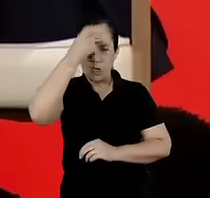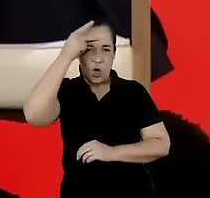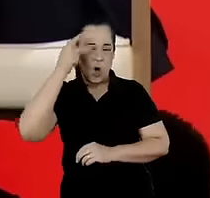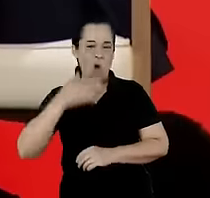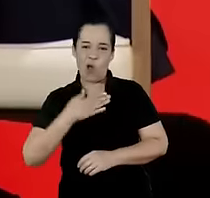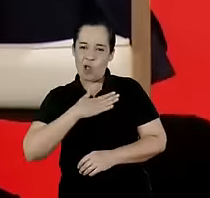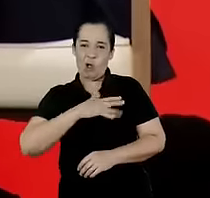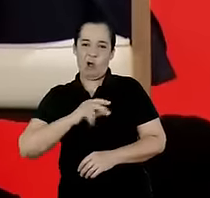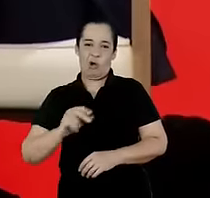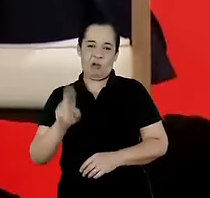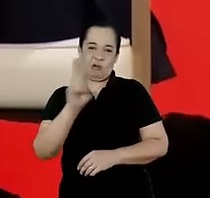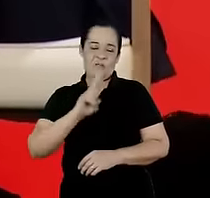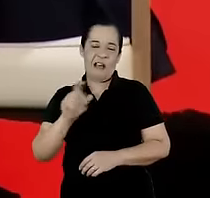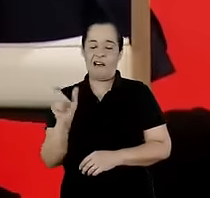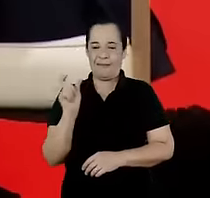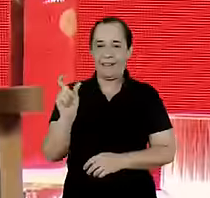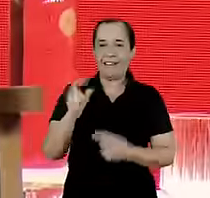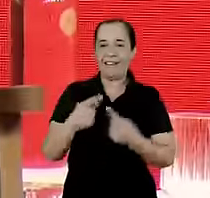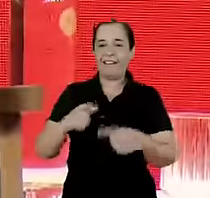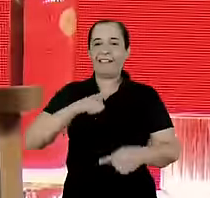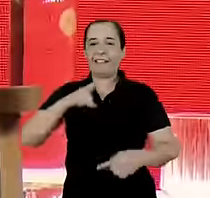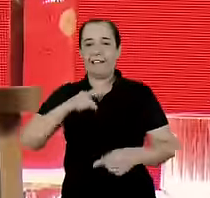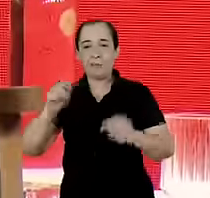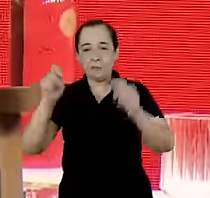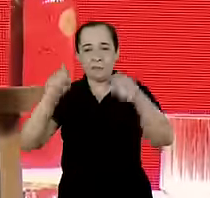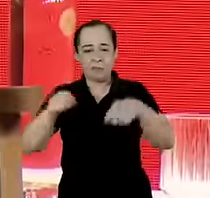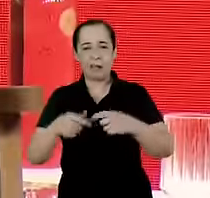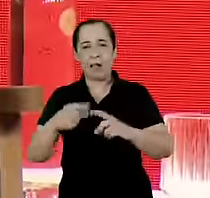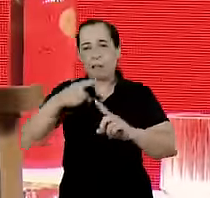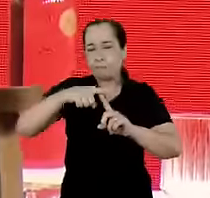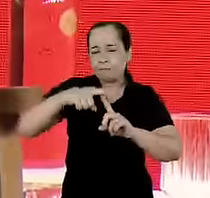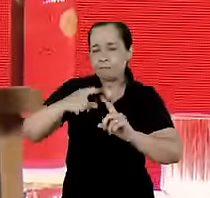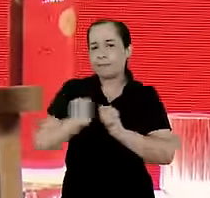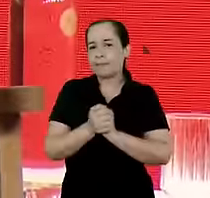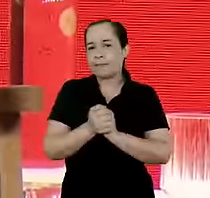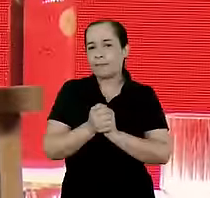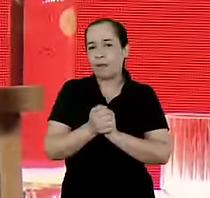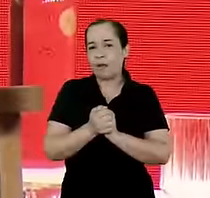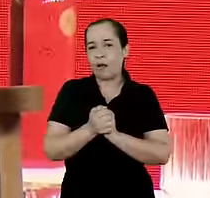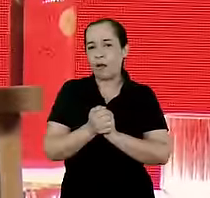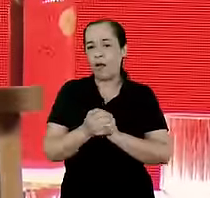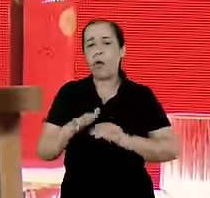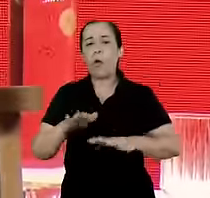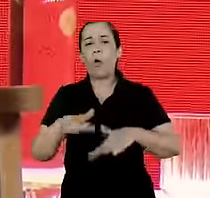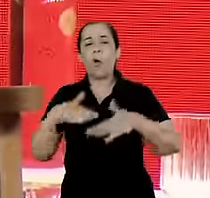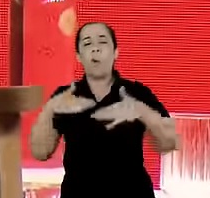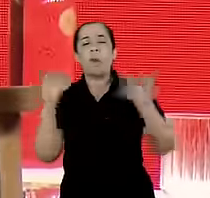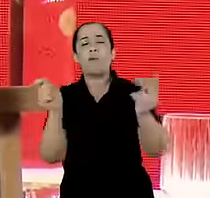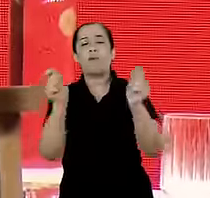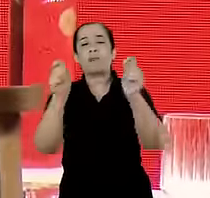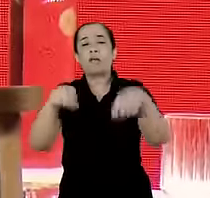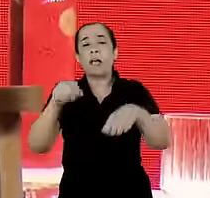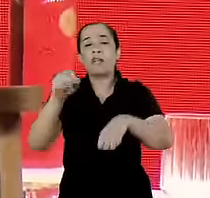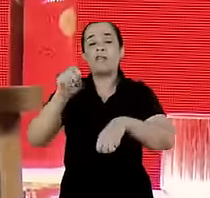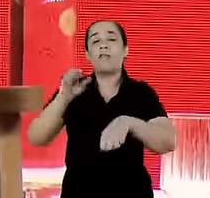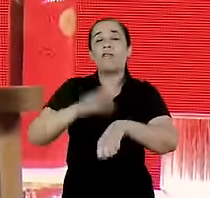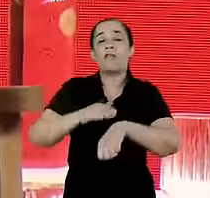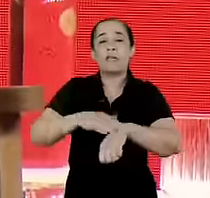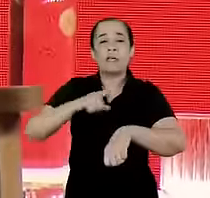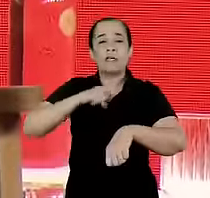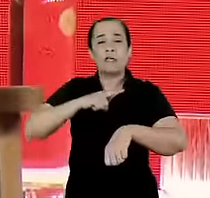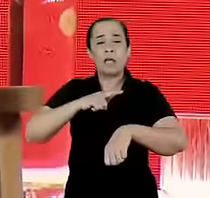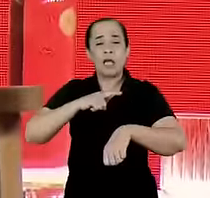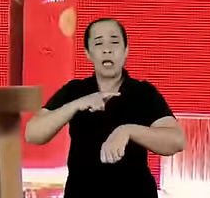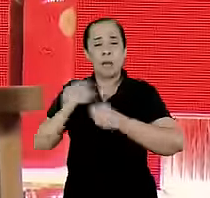descoberta da taxa de juros alguma versão desse tipo então em que medida pode ter um piso temporário dado das condições